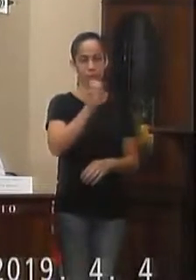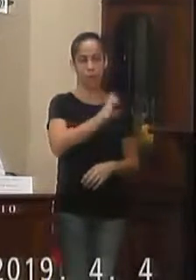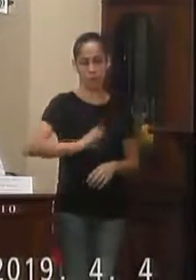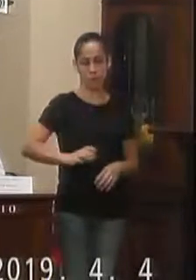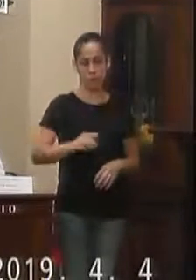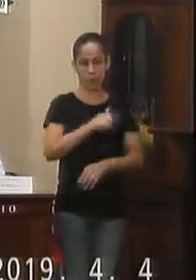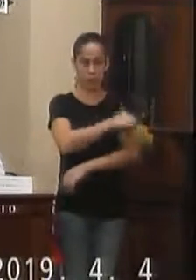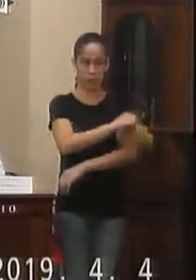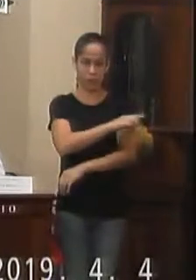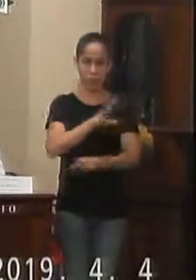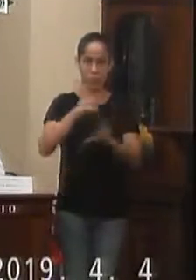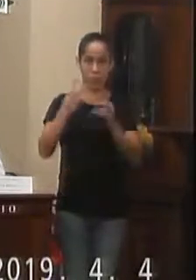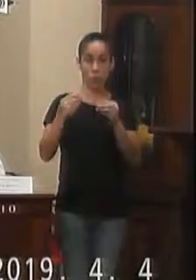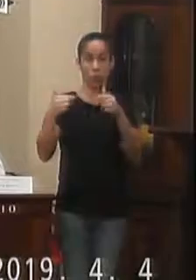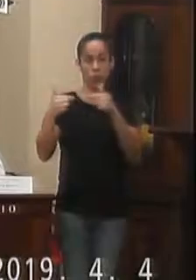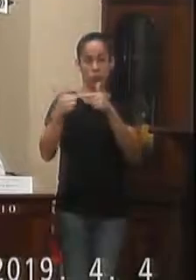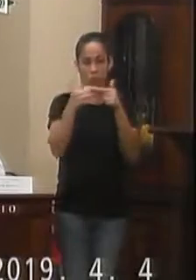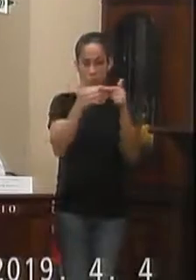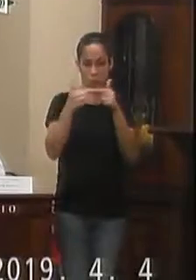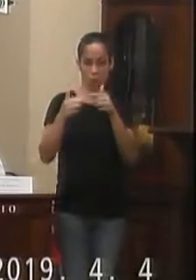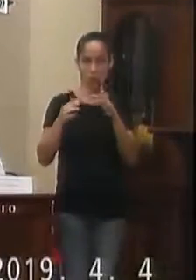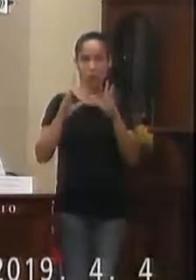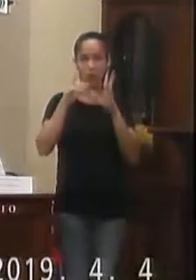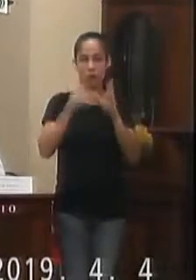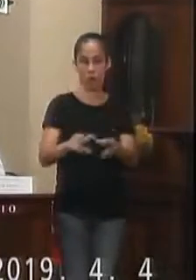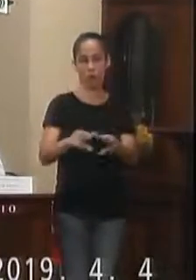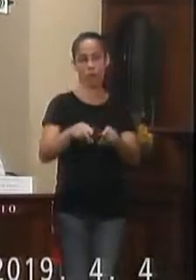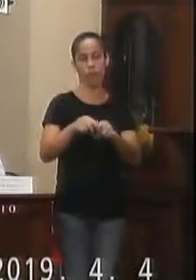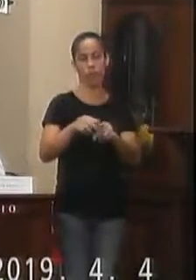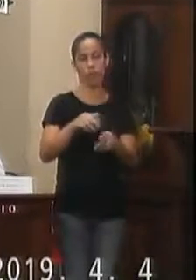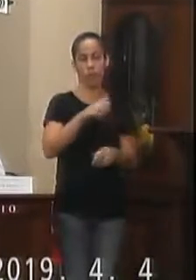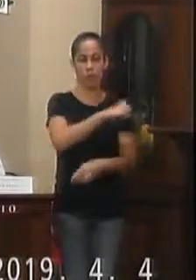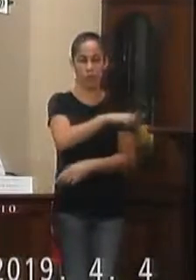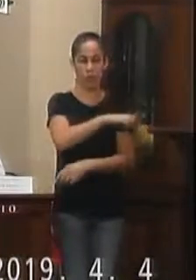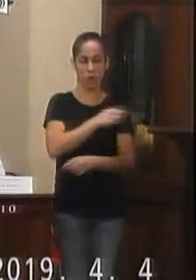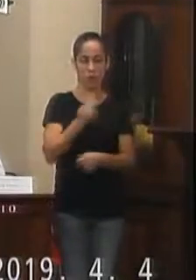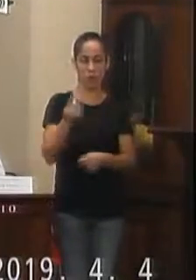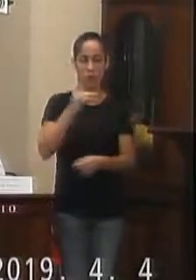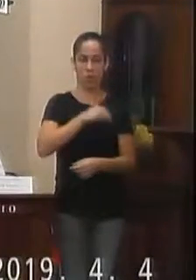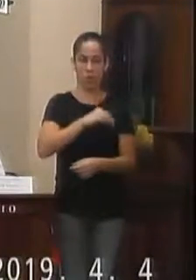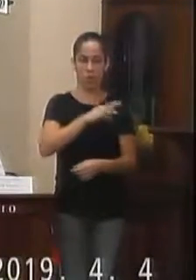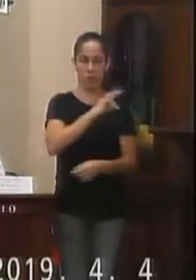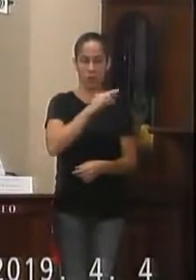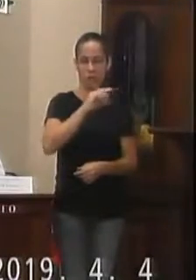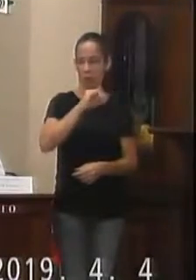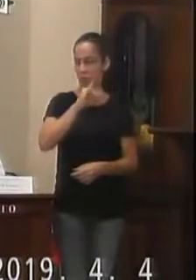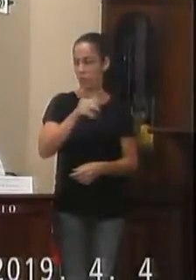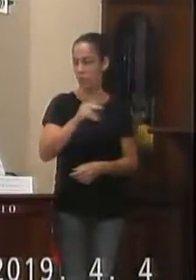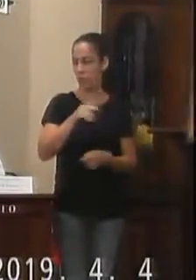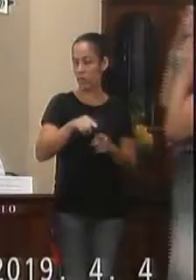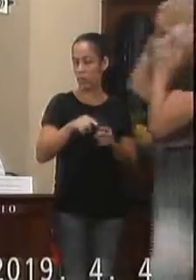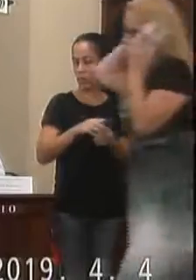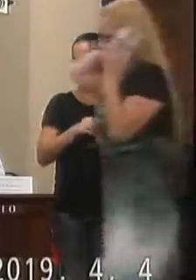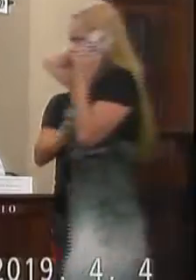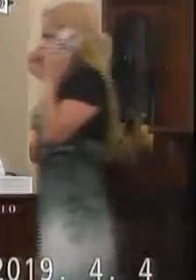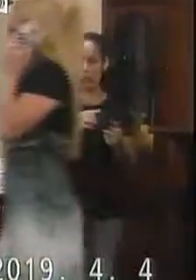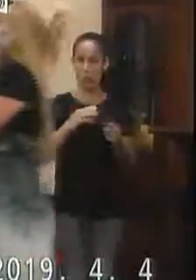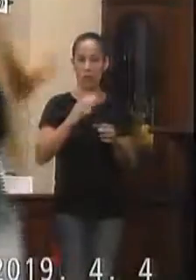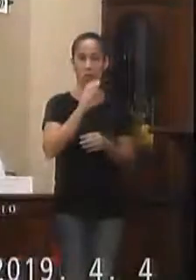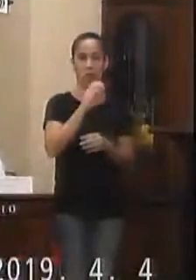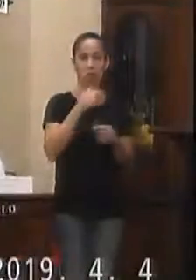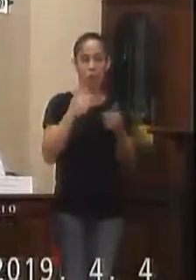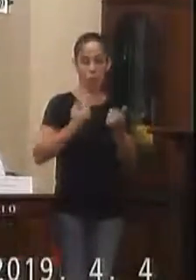semanais. A Procuradoria Jurídica do Estado do Rio de Janeiro, no caso o TJ, através do acórdão que tem o número aqui, já